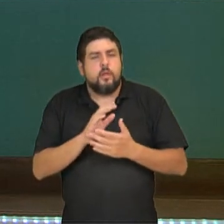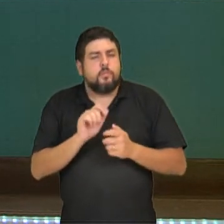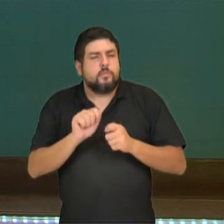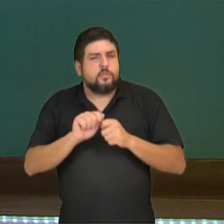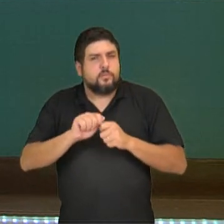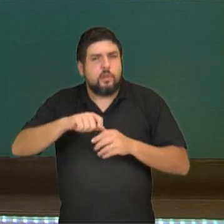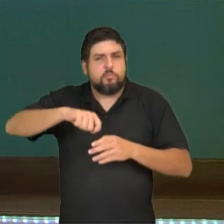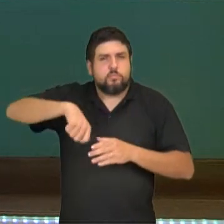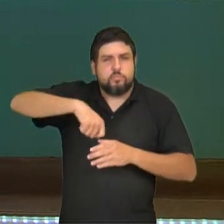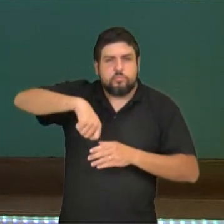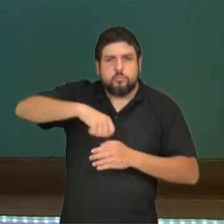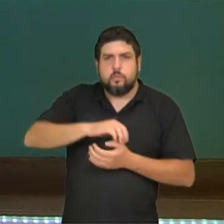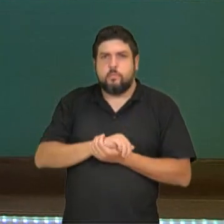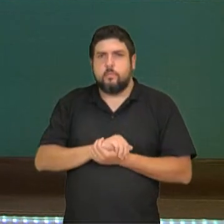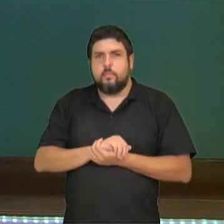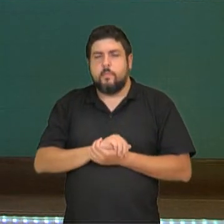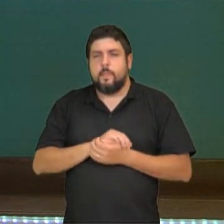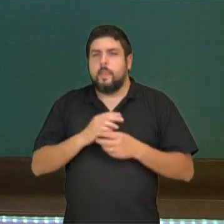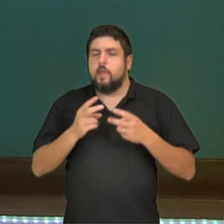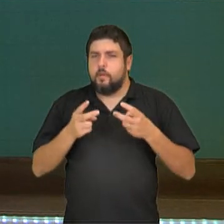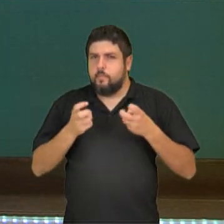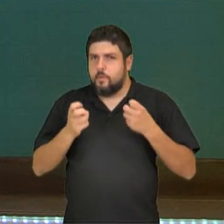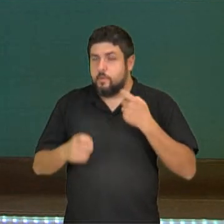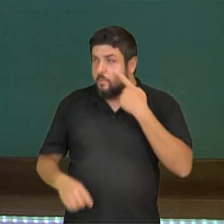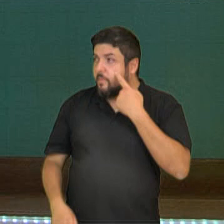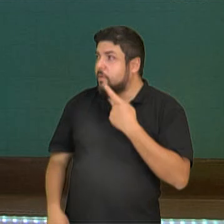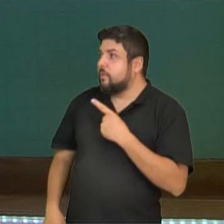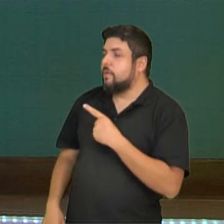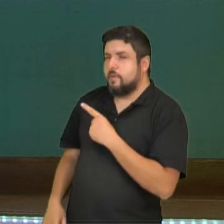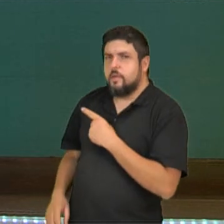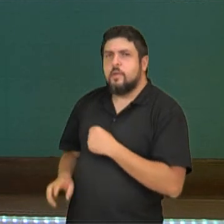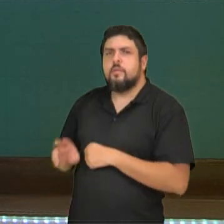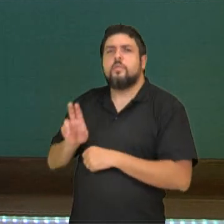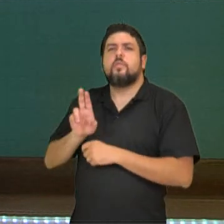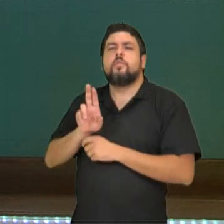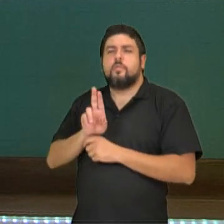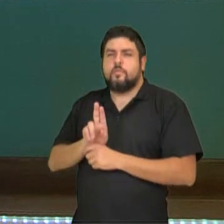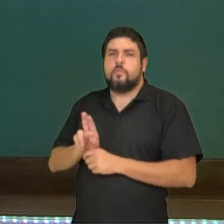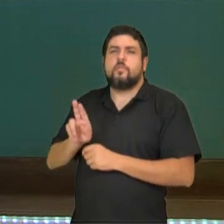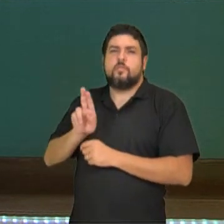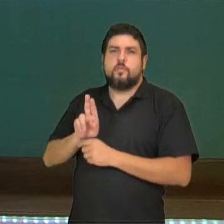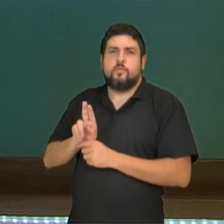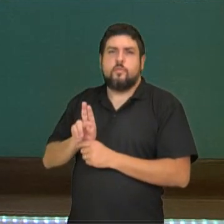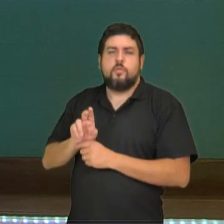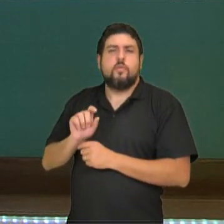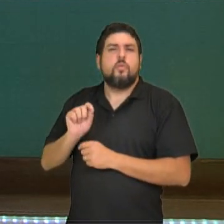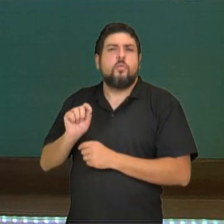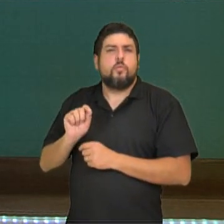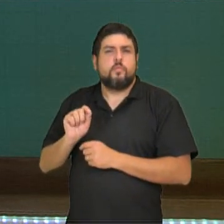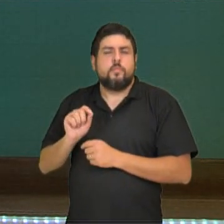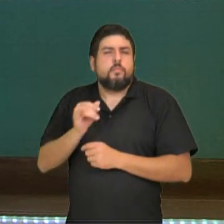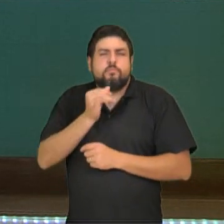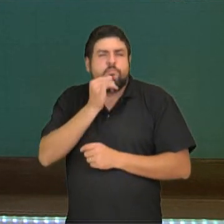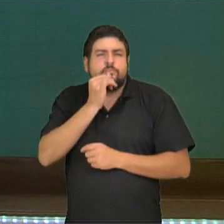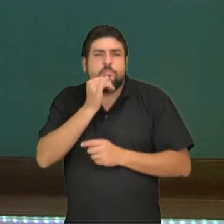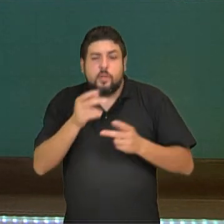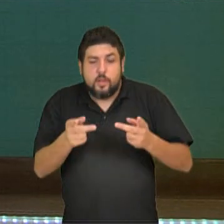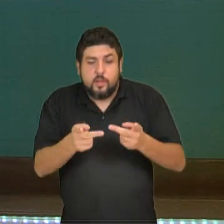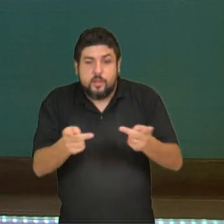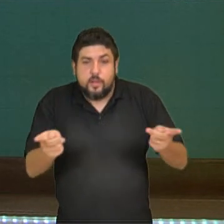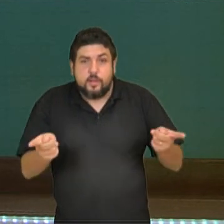Então, percebam que o champignon é um cogumelo muito utilizado na nossa alimentação. para colocar na pizza,